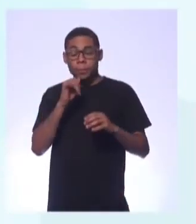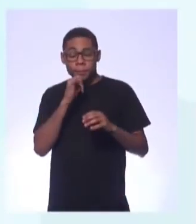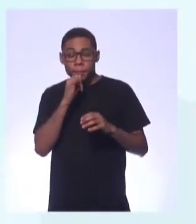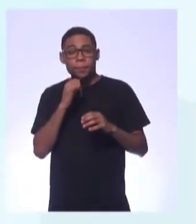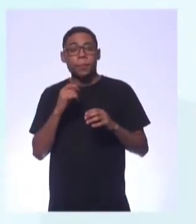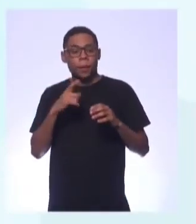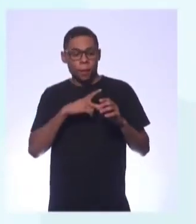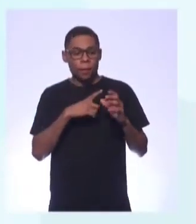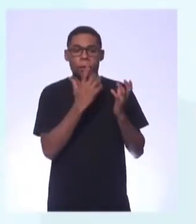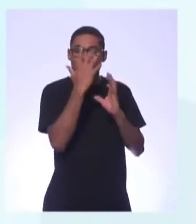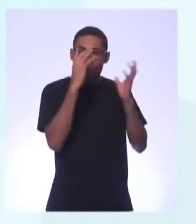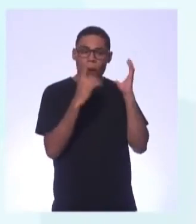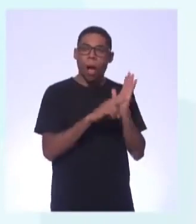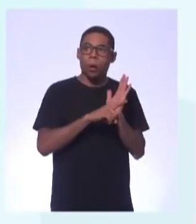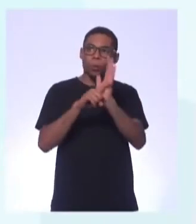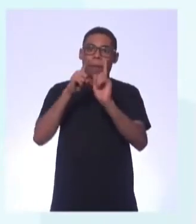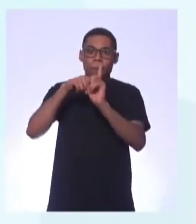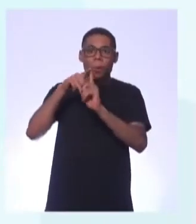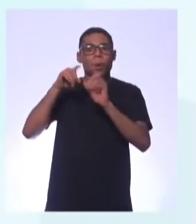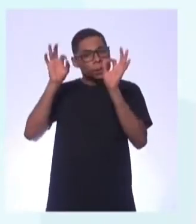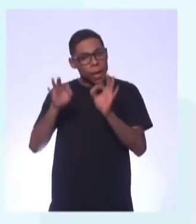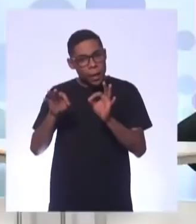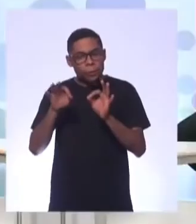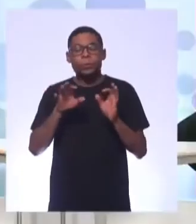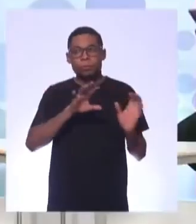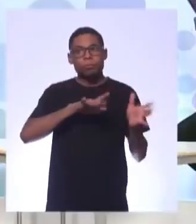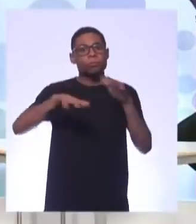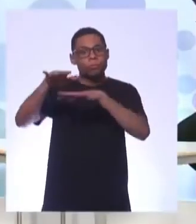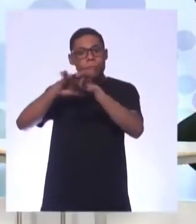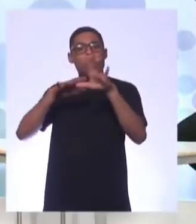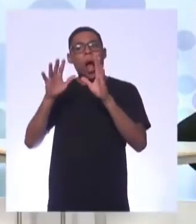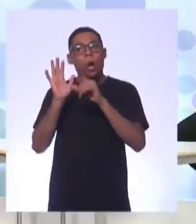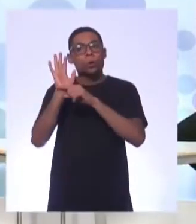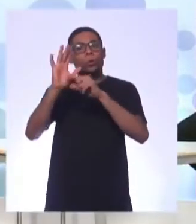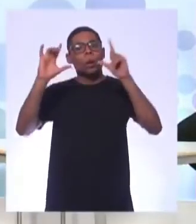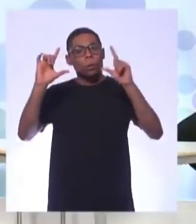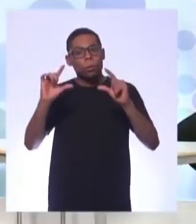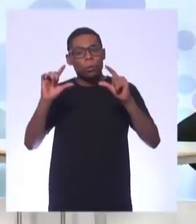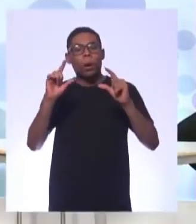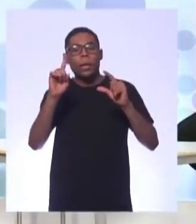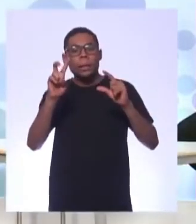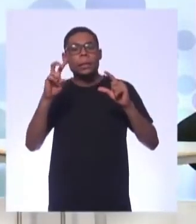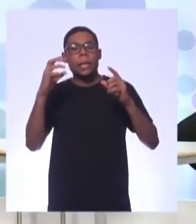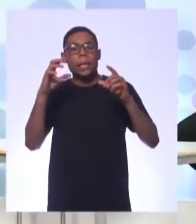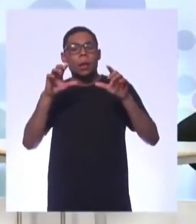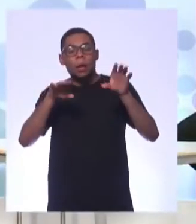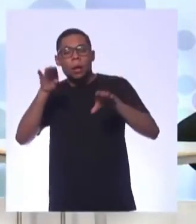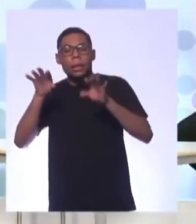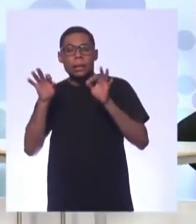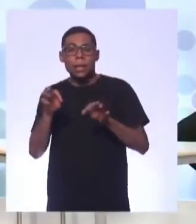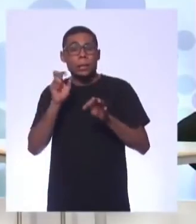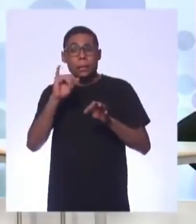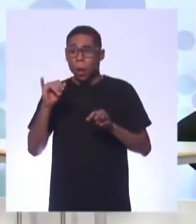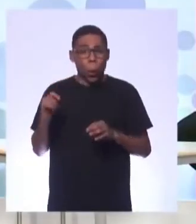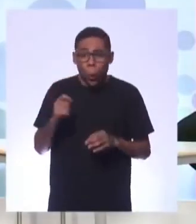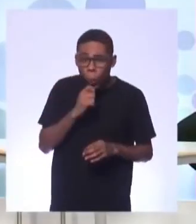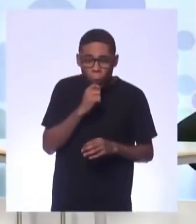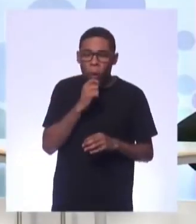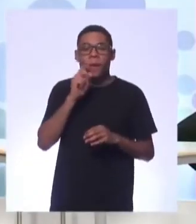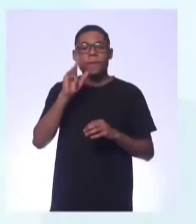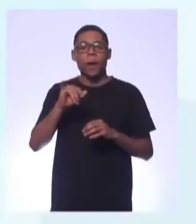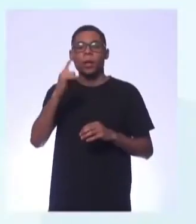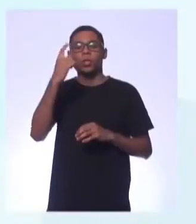mantém a temperatura da Terra a 15 graus Celsius, certinho? E aí, aqui os termômetros, né? Comentar um pouquinho que é um